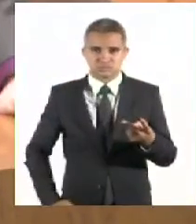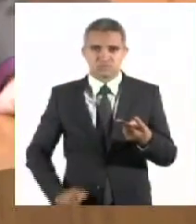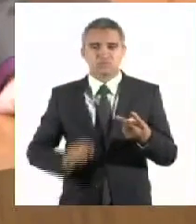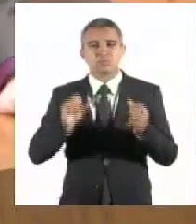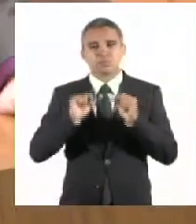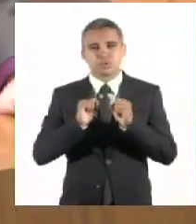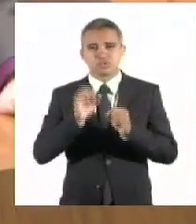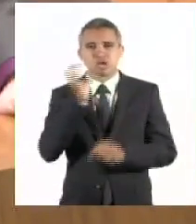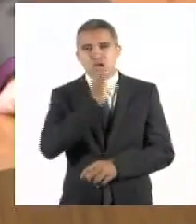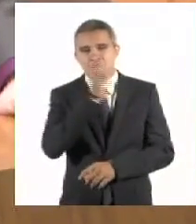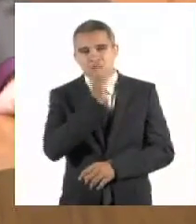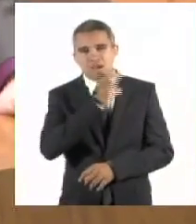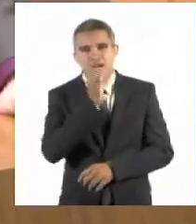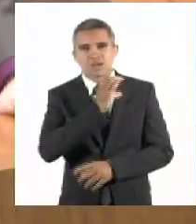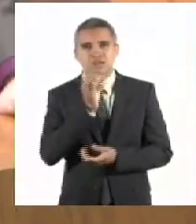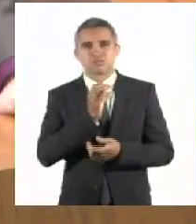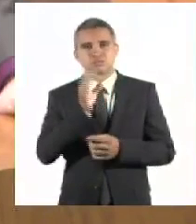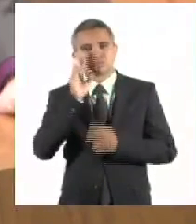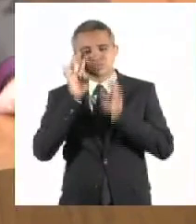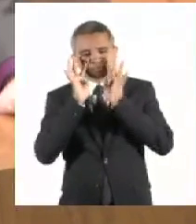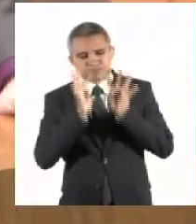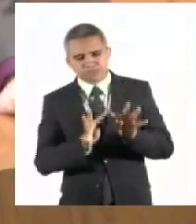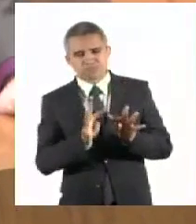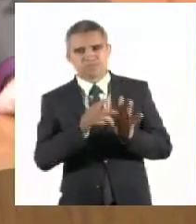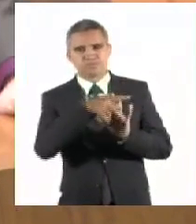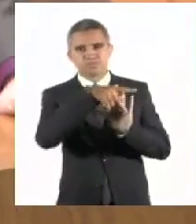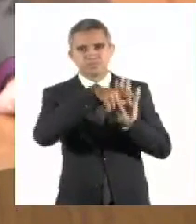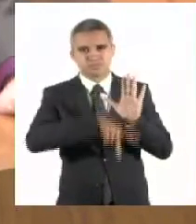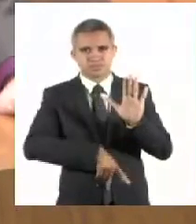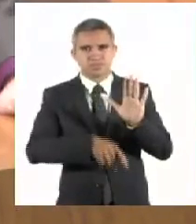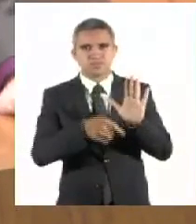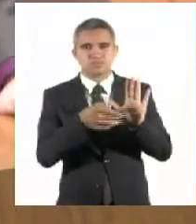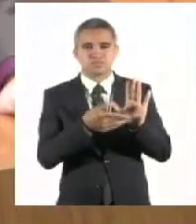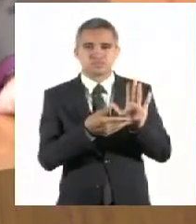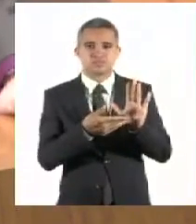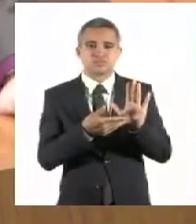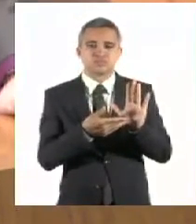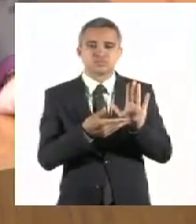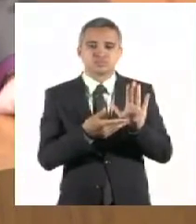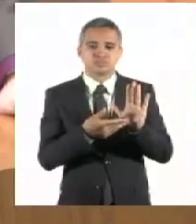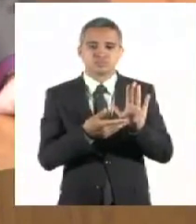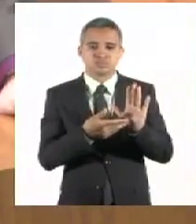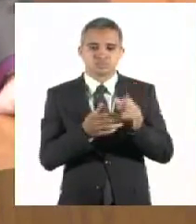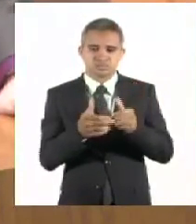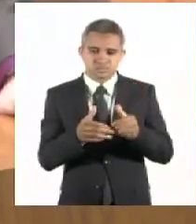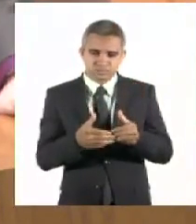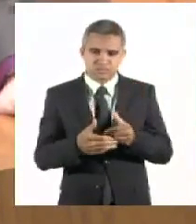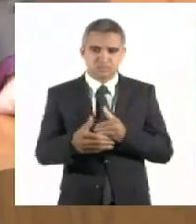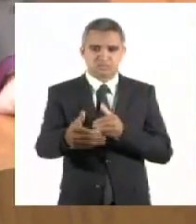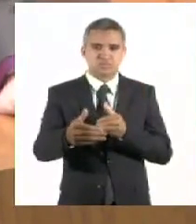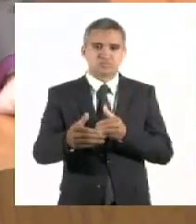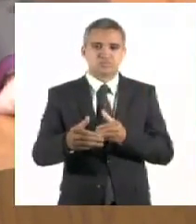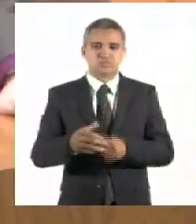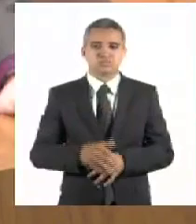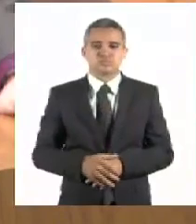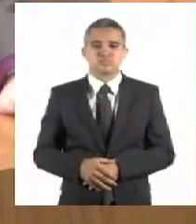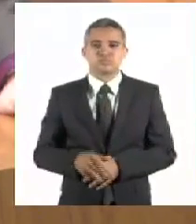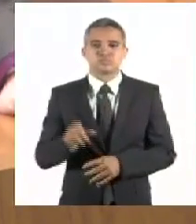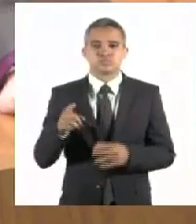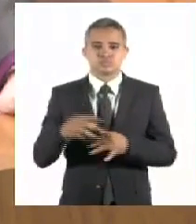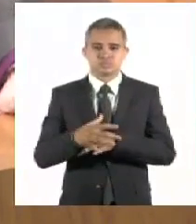mais celeridade ao projeto que ora está em funcionamento